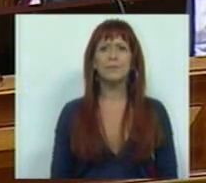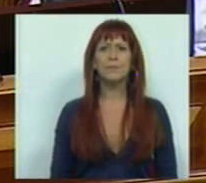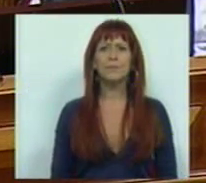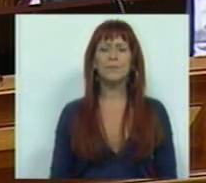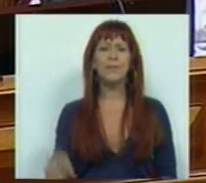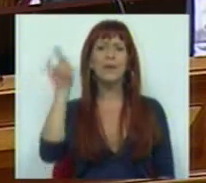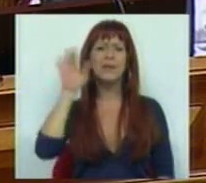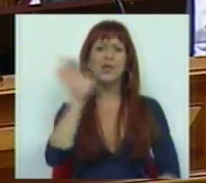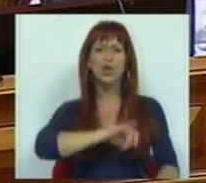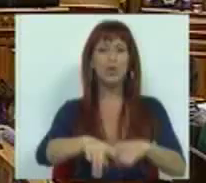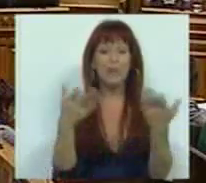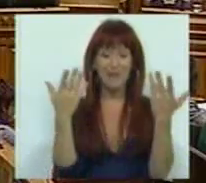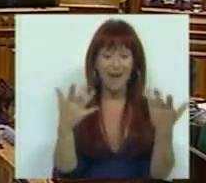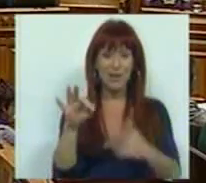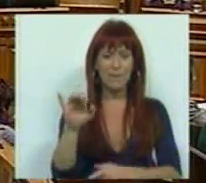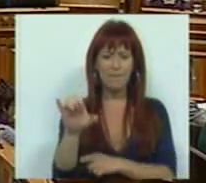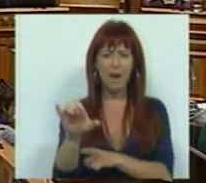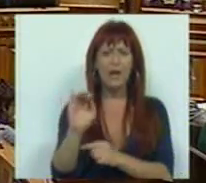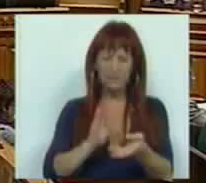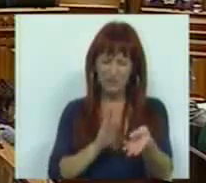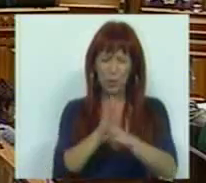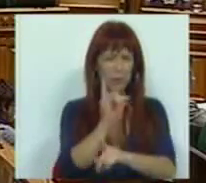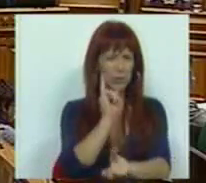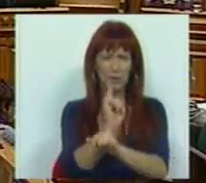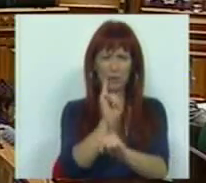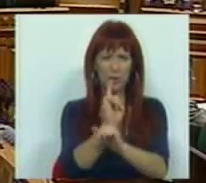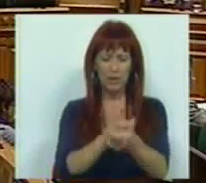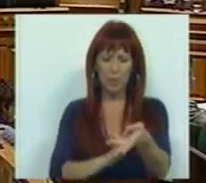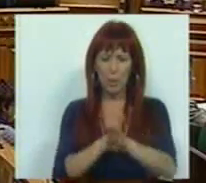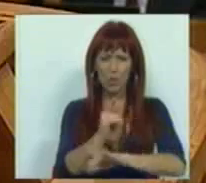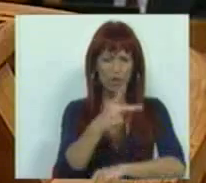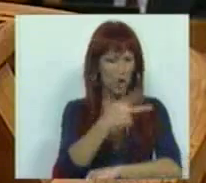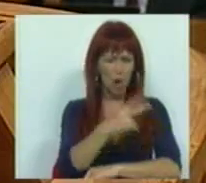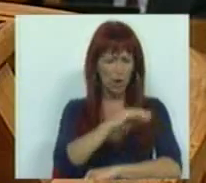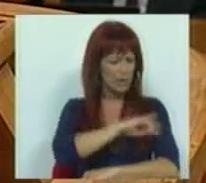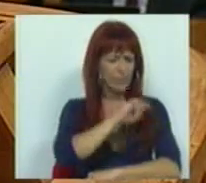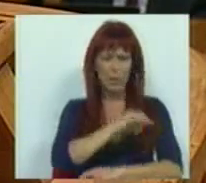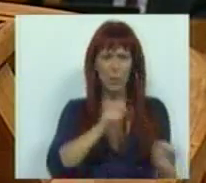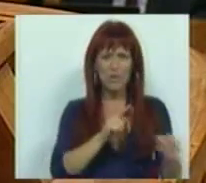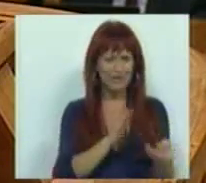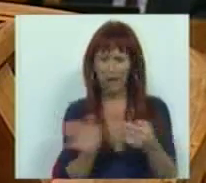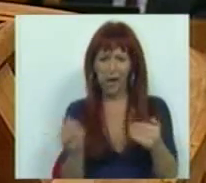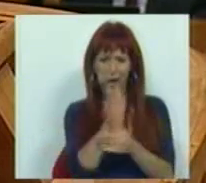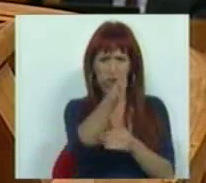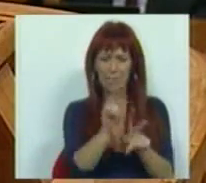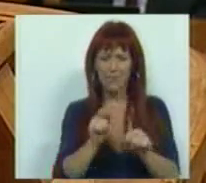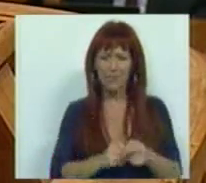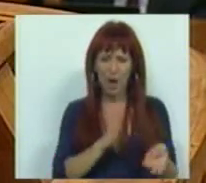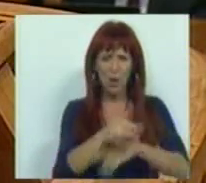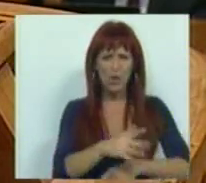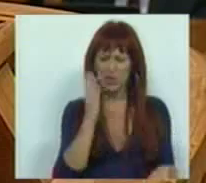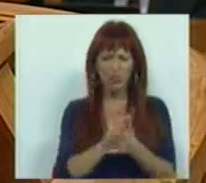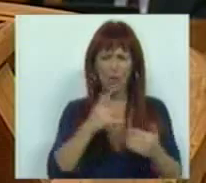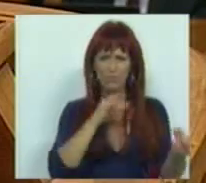Senhoras e senhores deputados, este PEC é a continuidade dos cortes nos salários diretos e indiretos, a continuidade da pura e